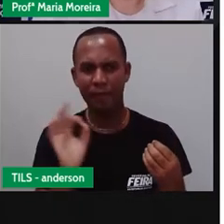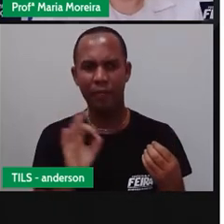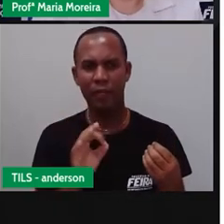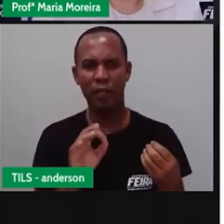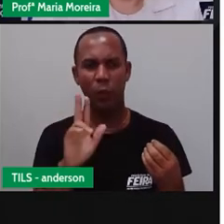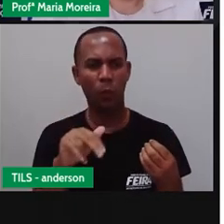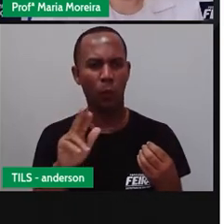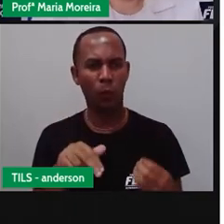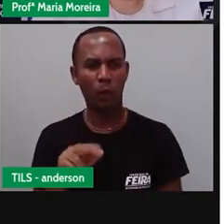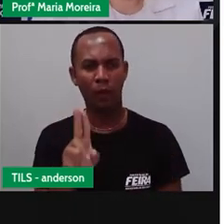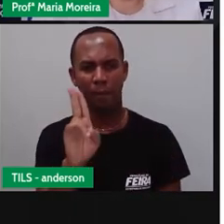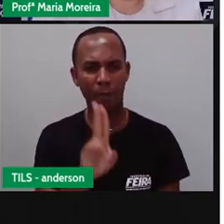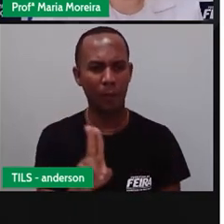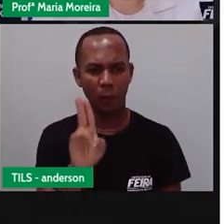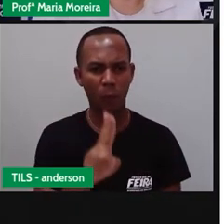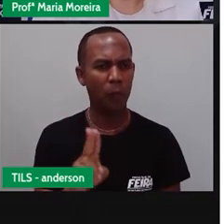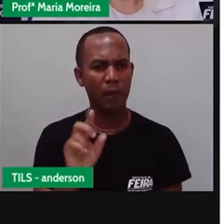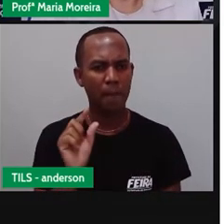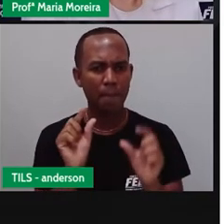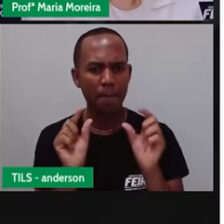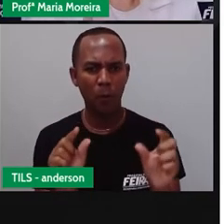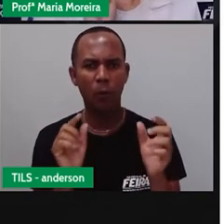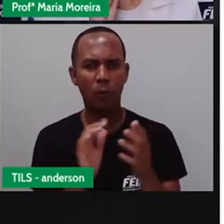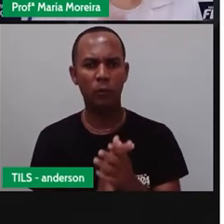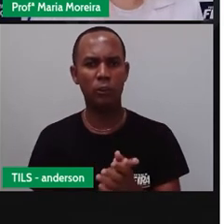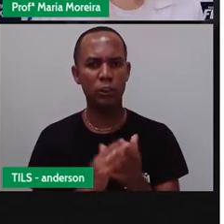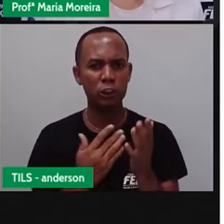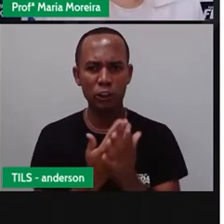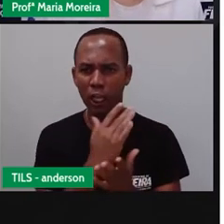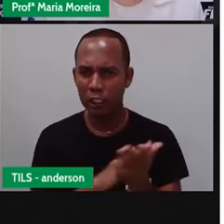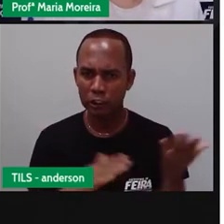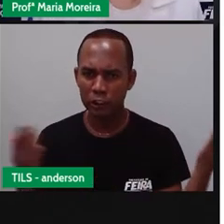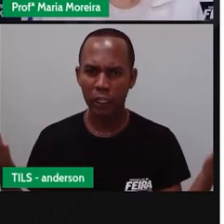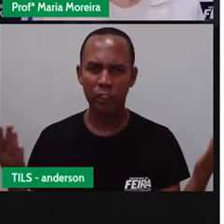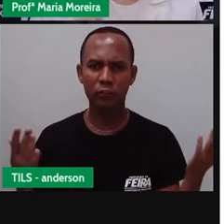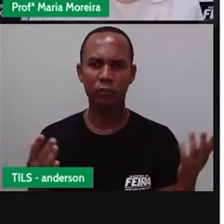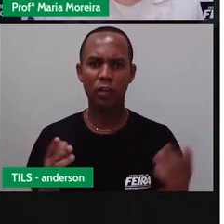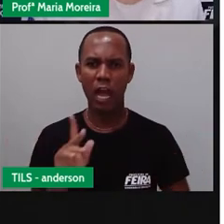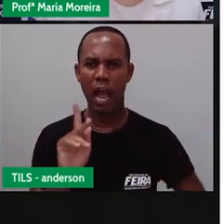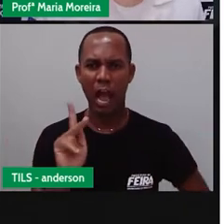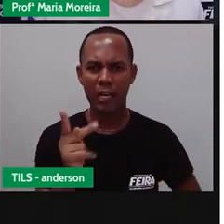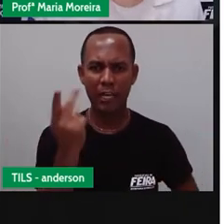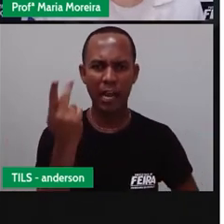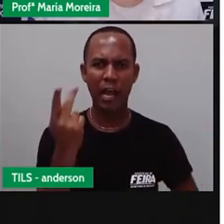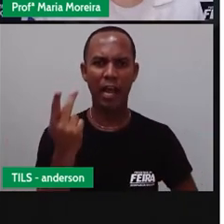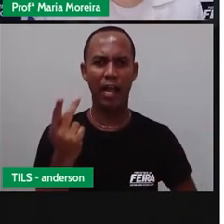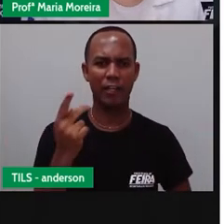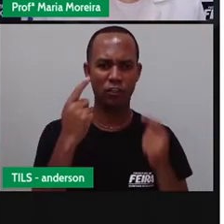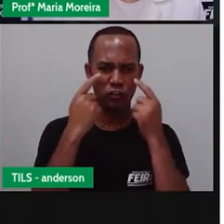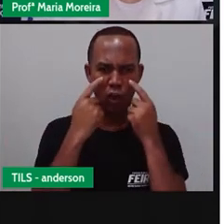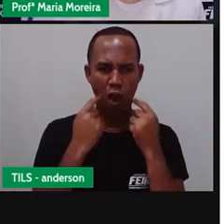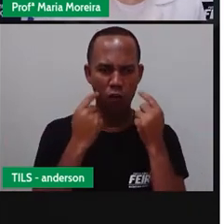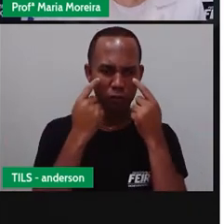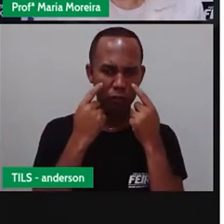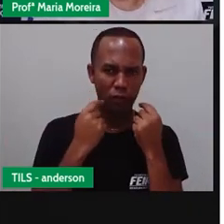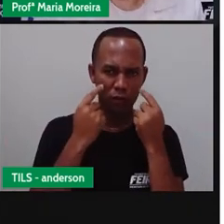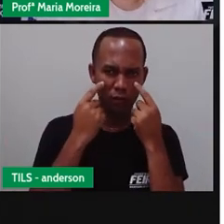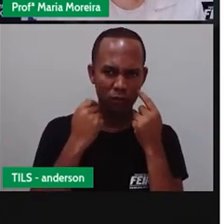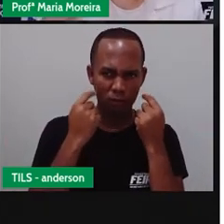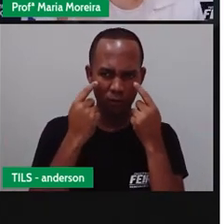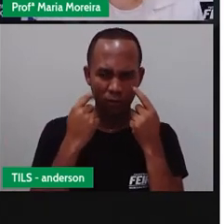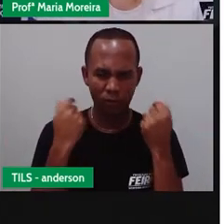Poxa estou chateado dizendo isso o h começou a chorar